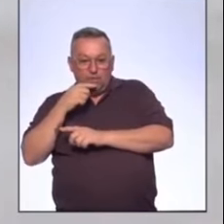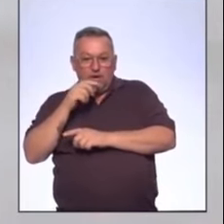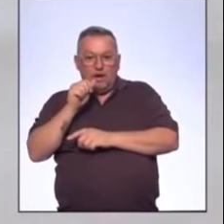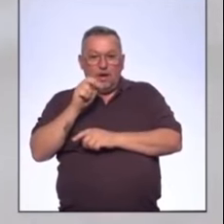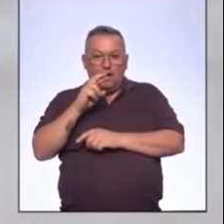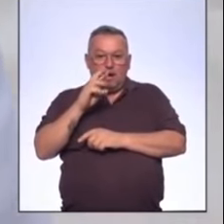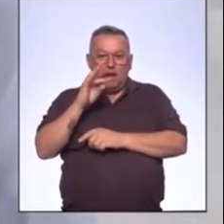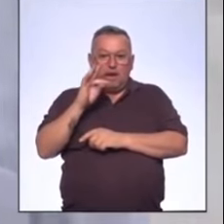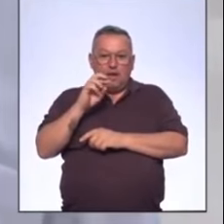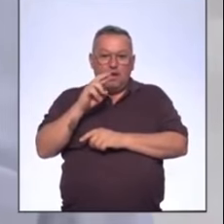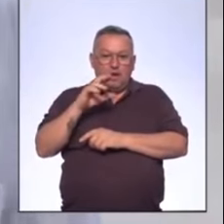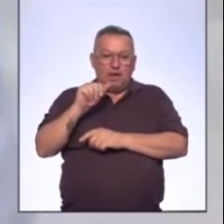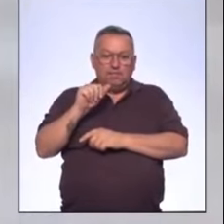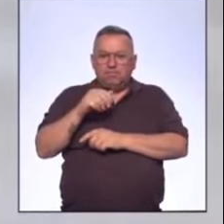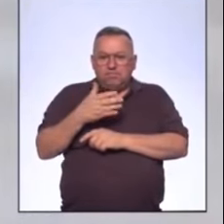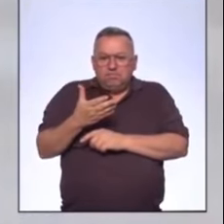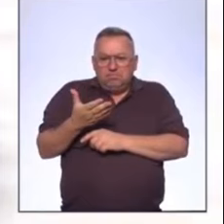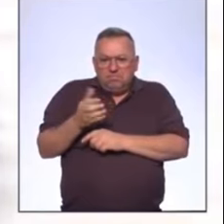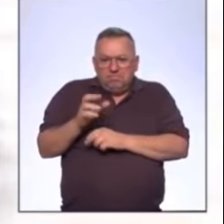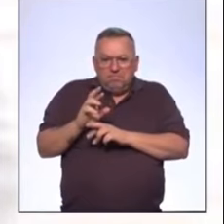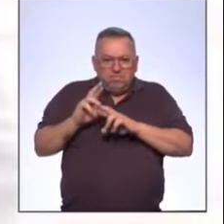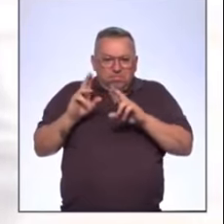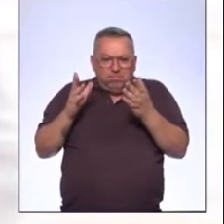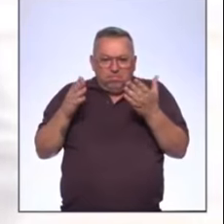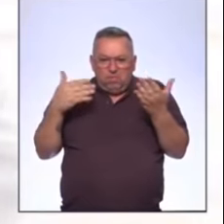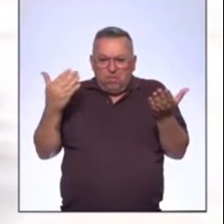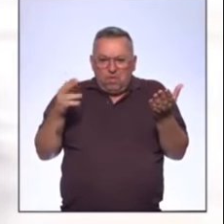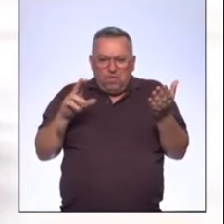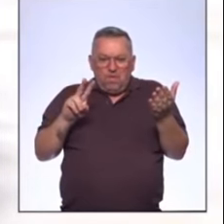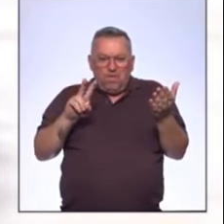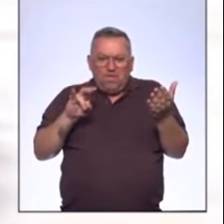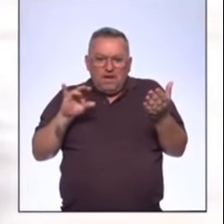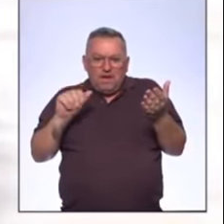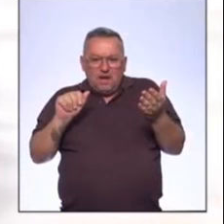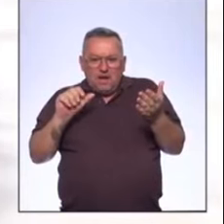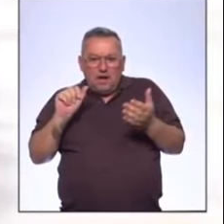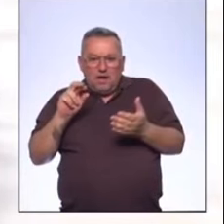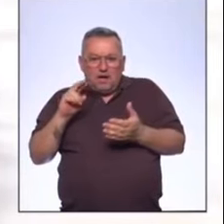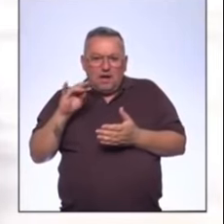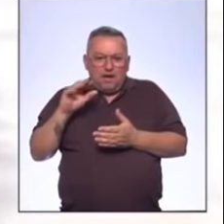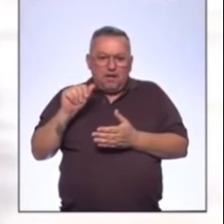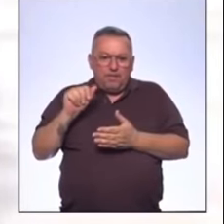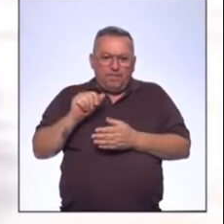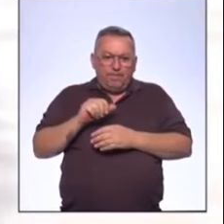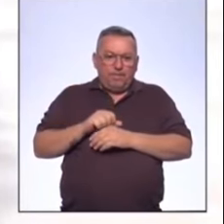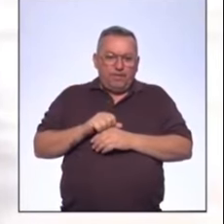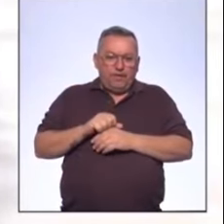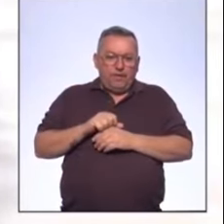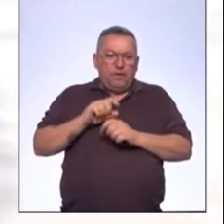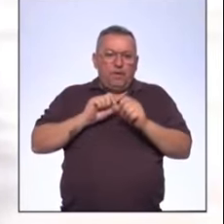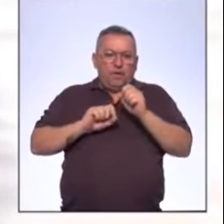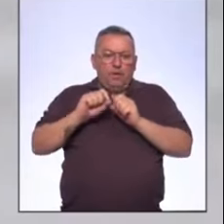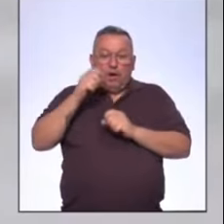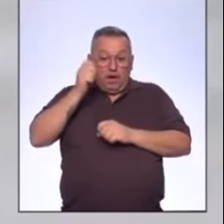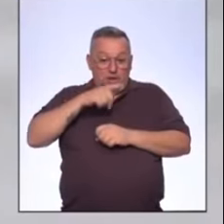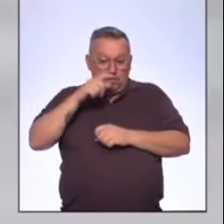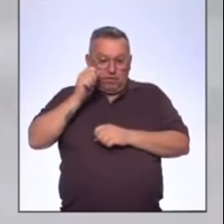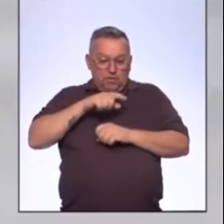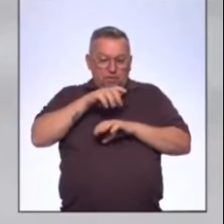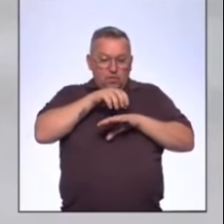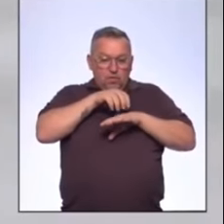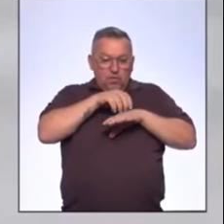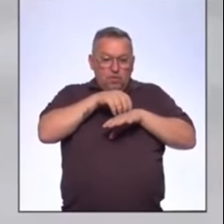artéria. Tá, e qual é a diferença básica entre veia e artéria? A veia vai transportar